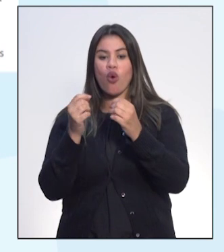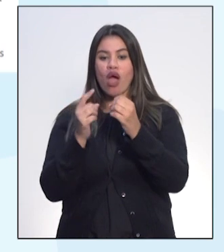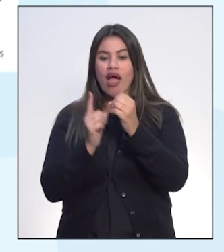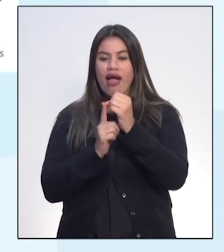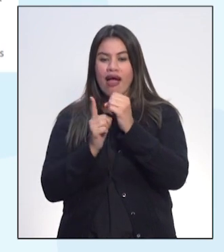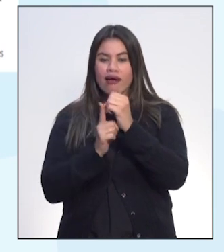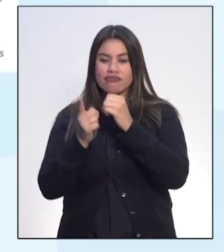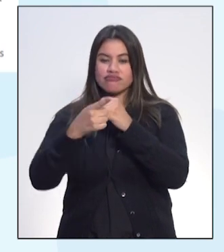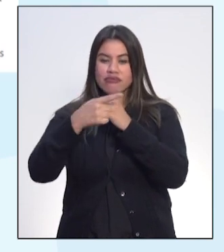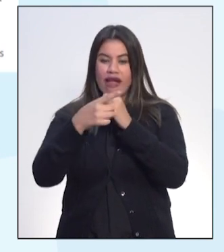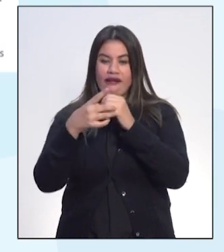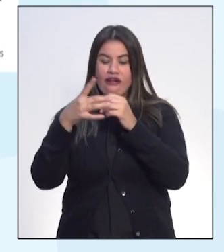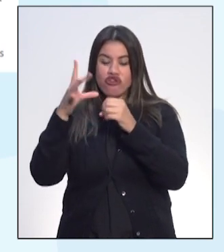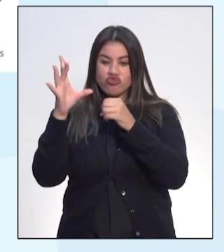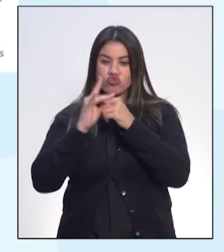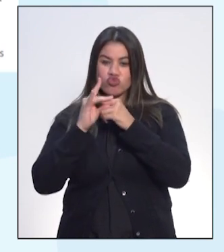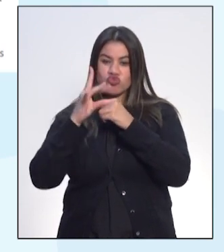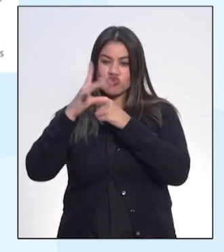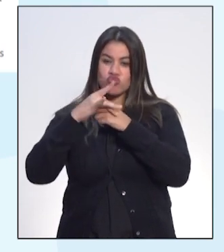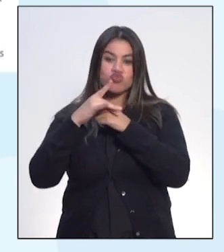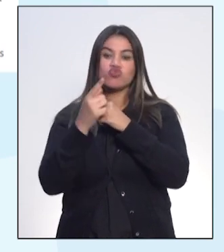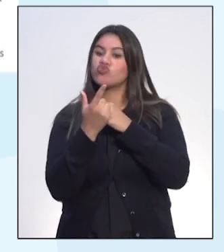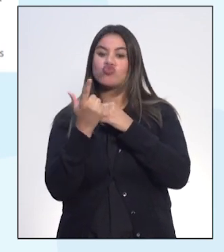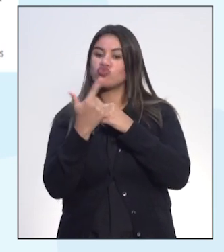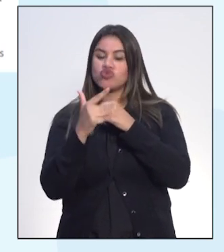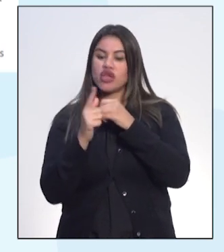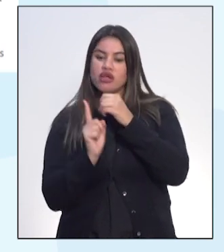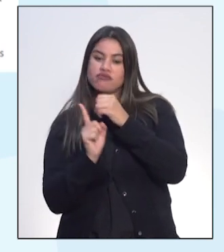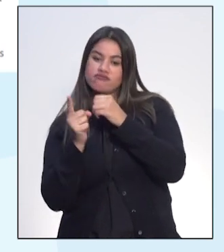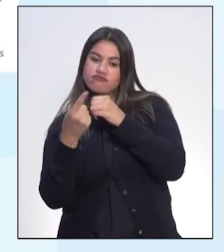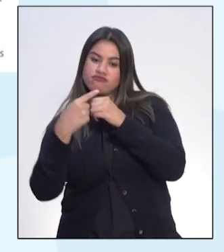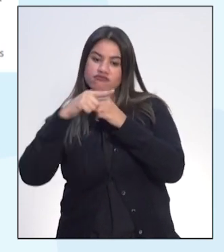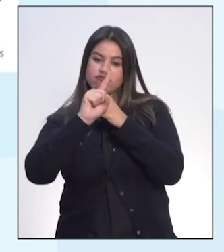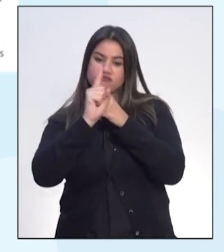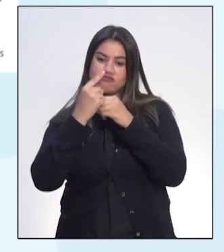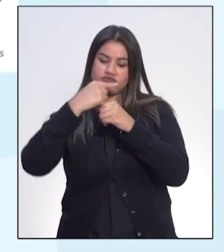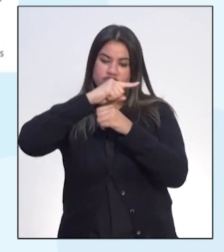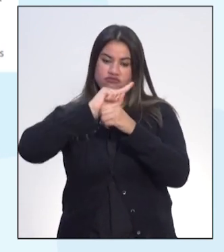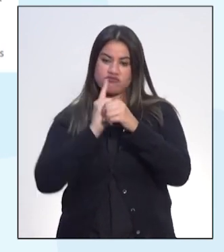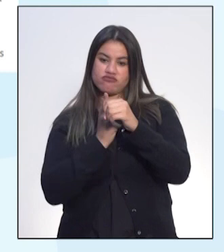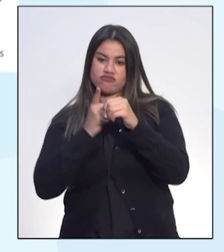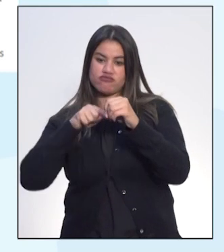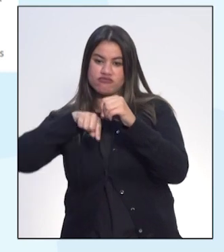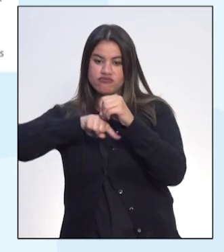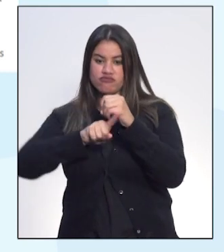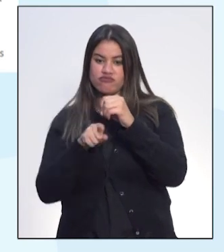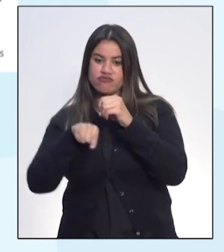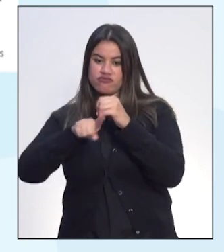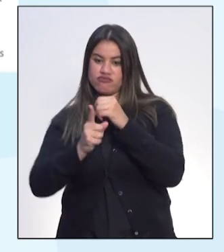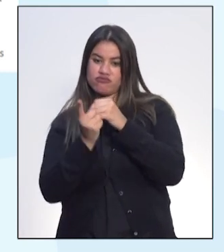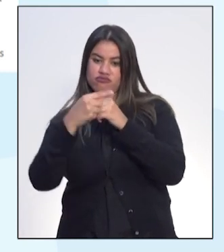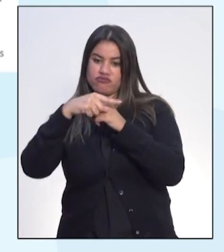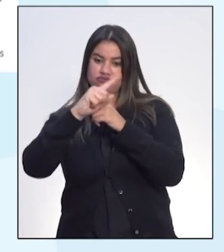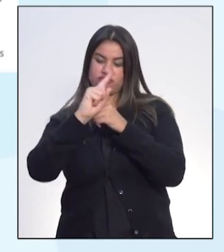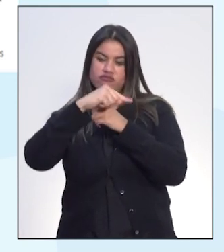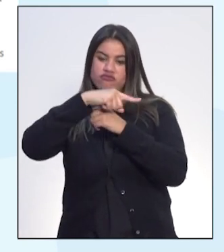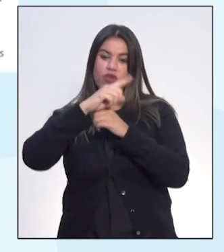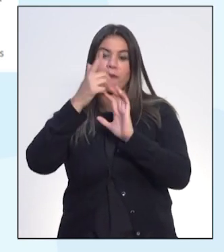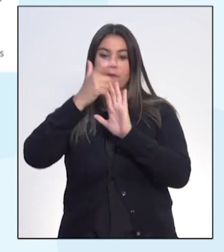né, na superfície do átomo, e sim ele estava girando em órbitas, né, que foi conhecido como modelo